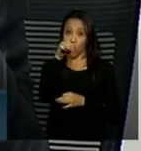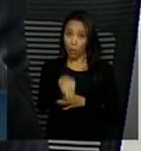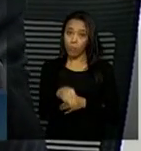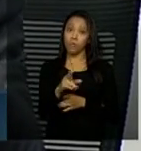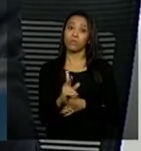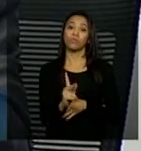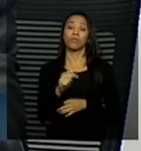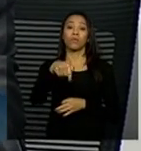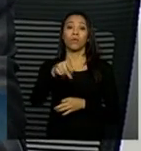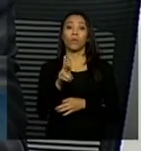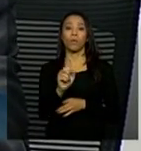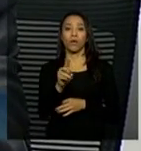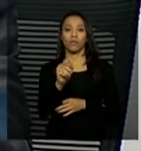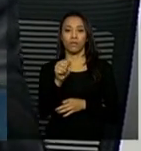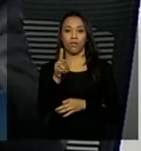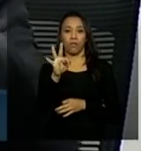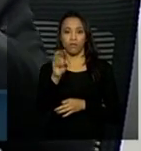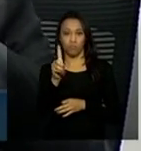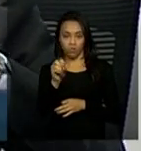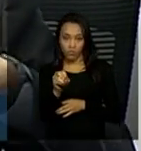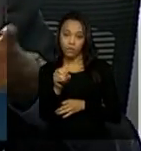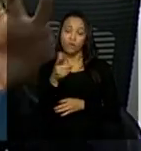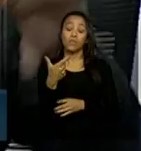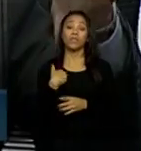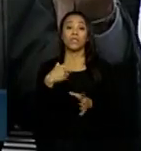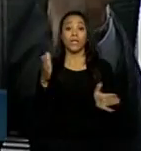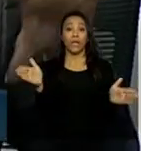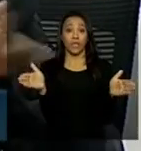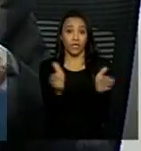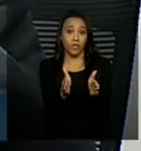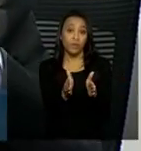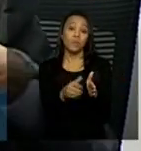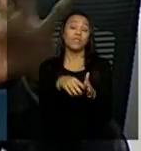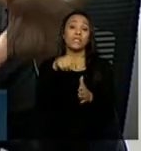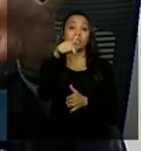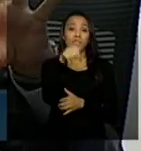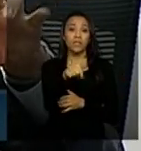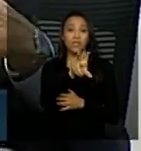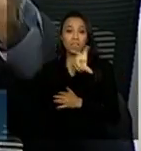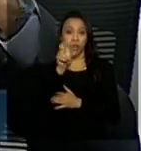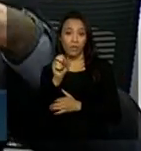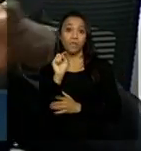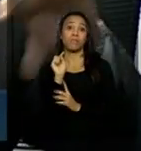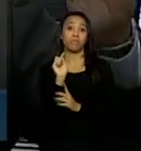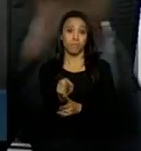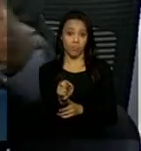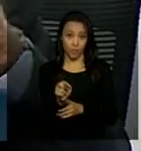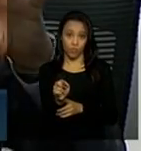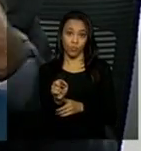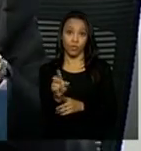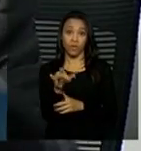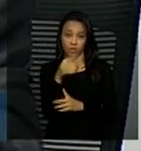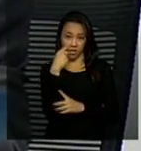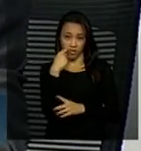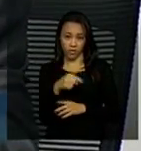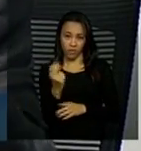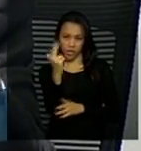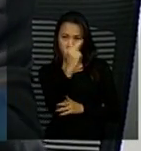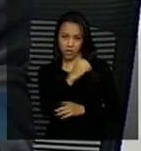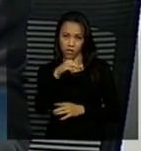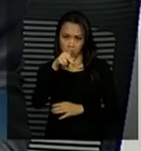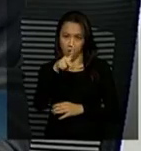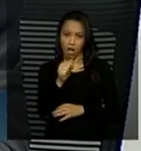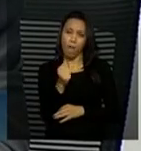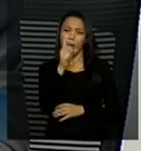se restringiu a esses 750 mil quilômetros quadrados, naquela faixa mais amarelada, onde